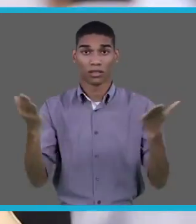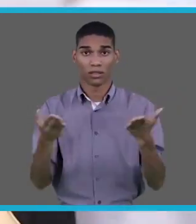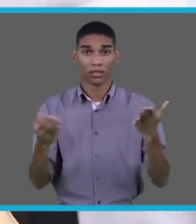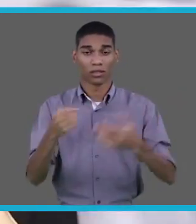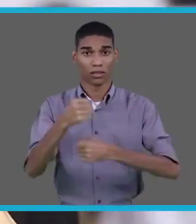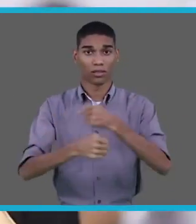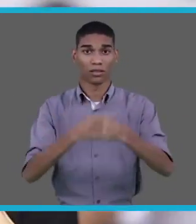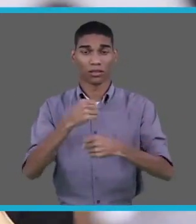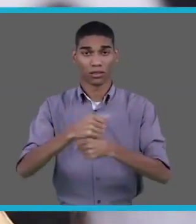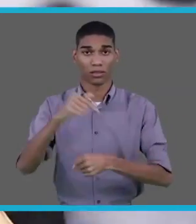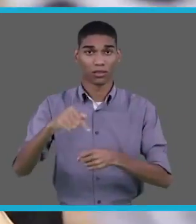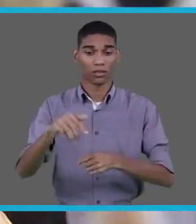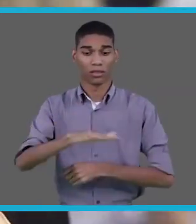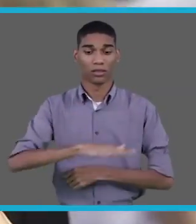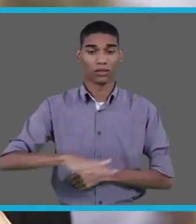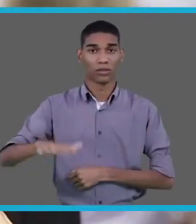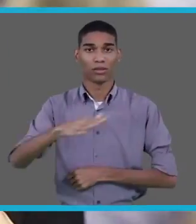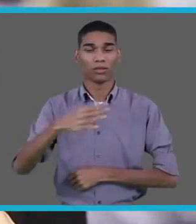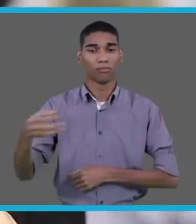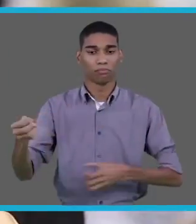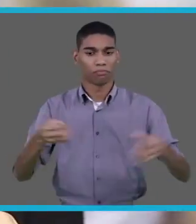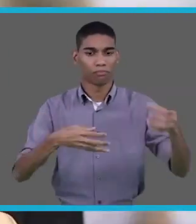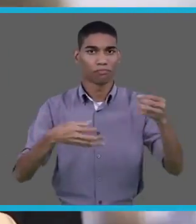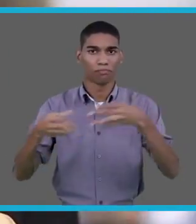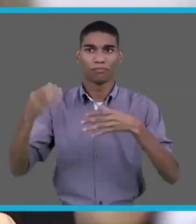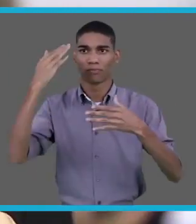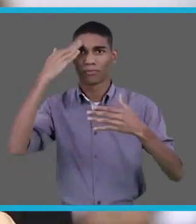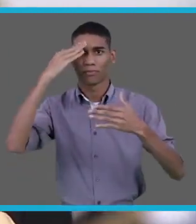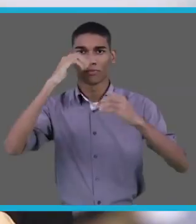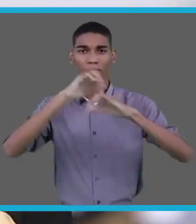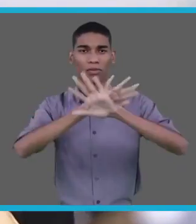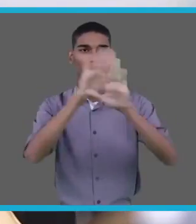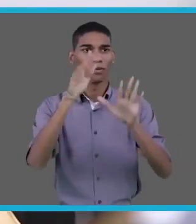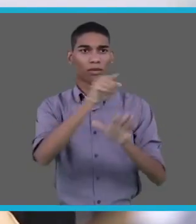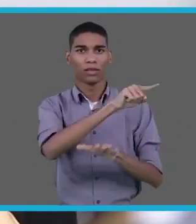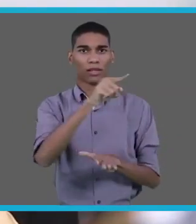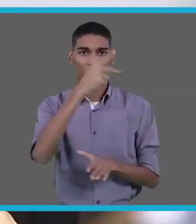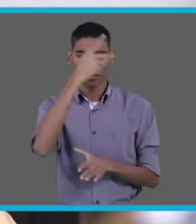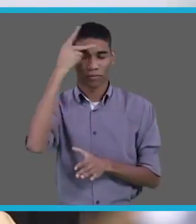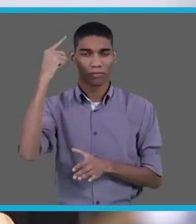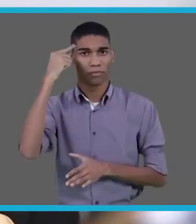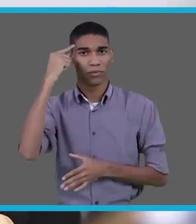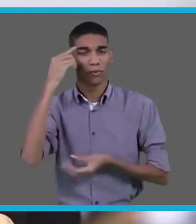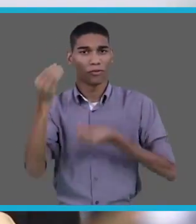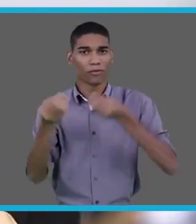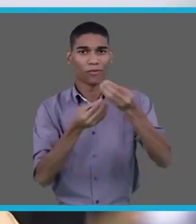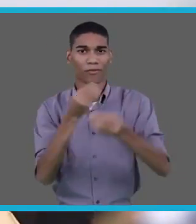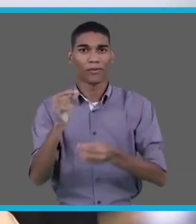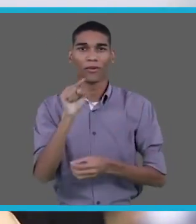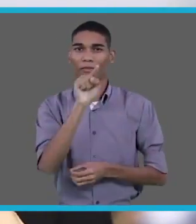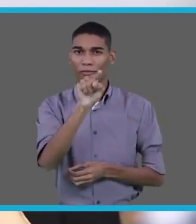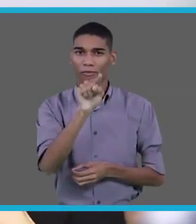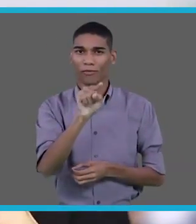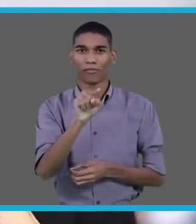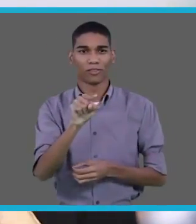estão surgindo agora nesse ambiente inovador, entender como o investidor pensa, de que